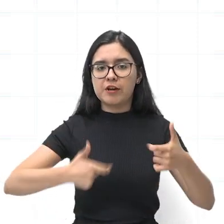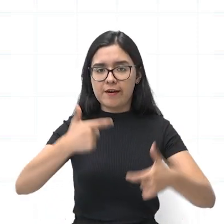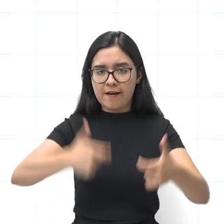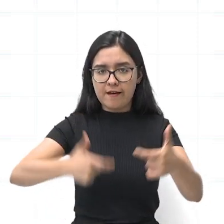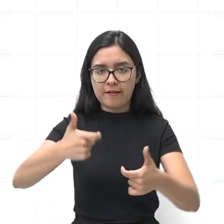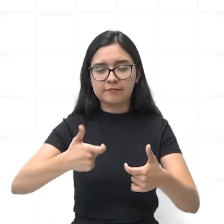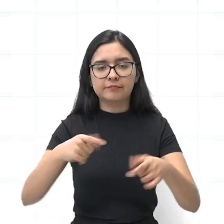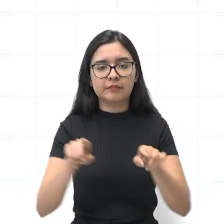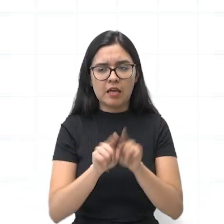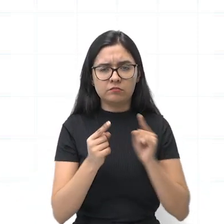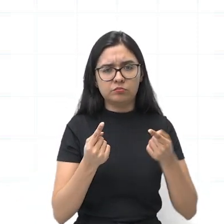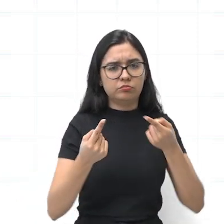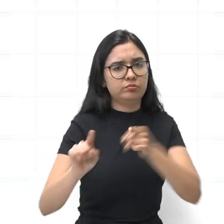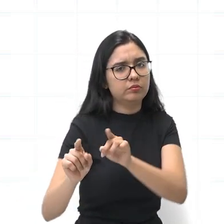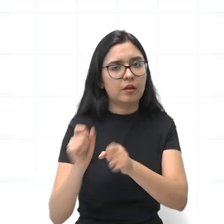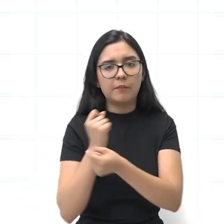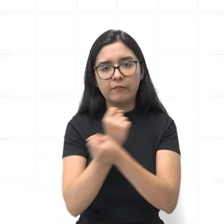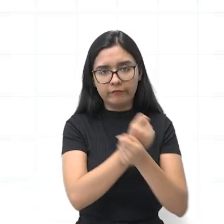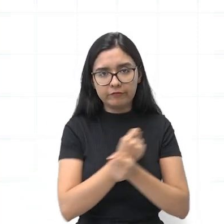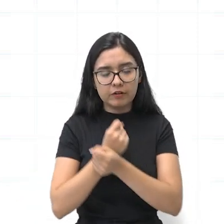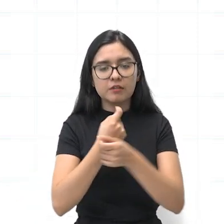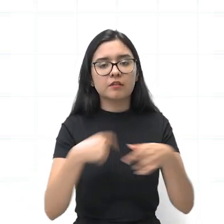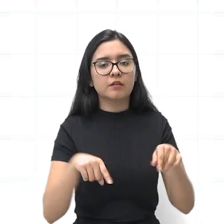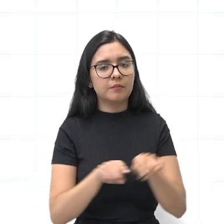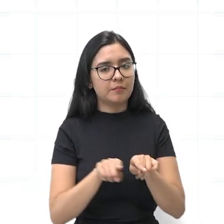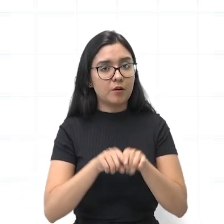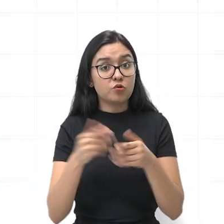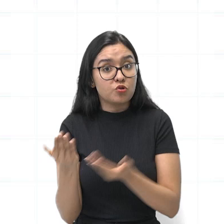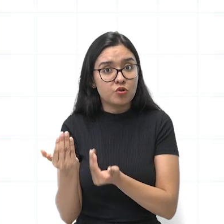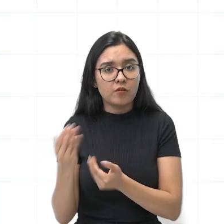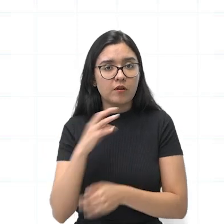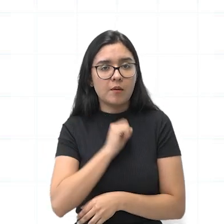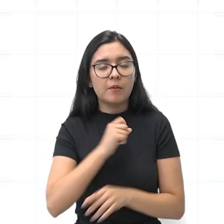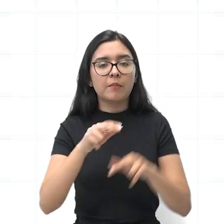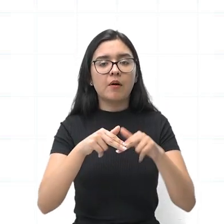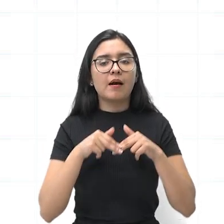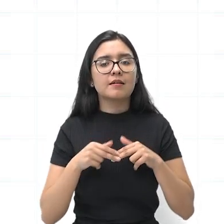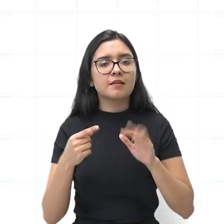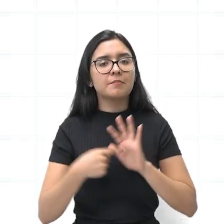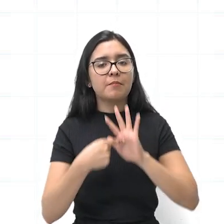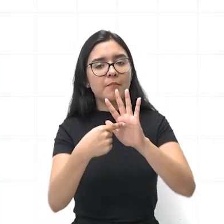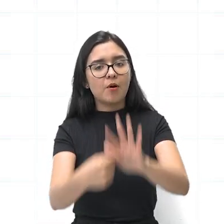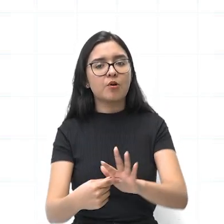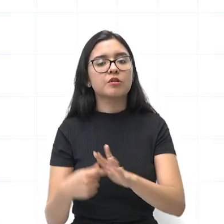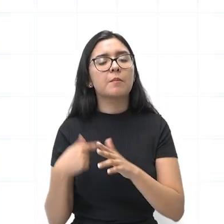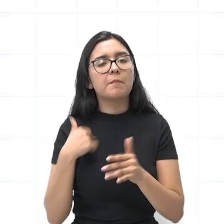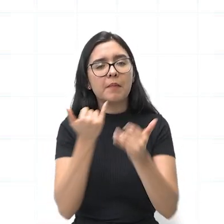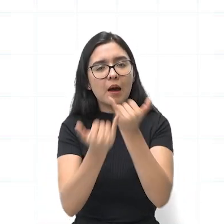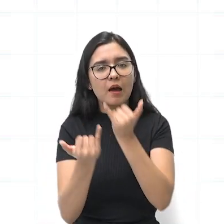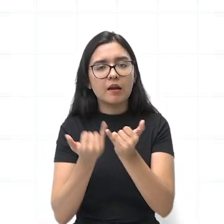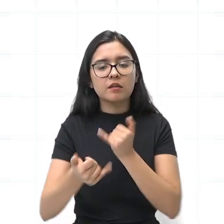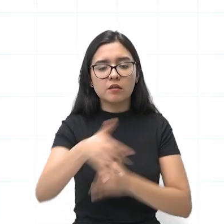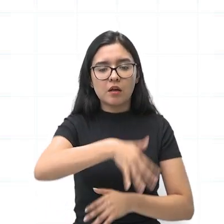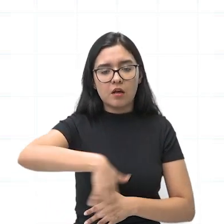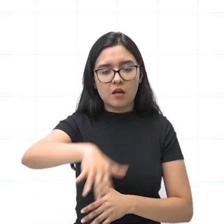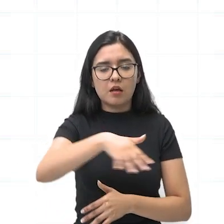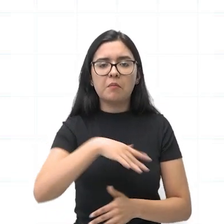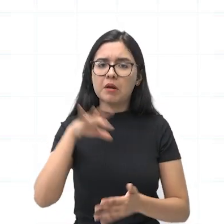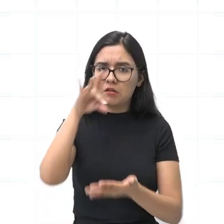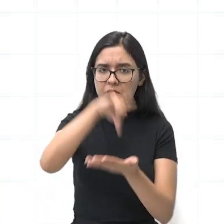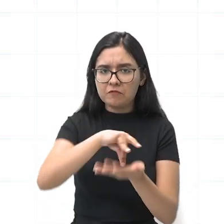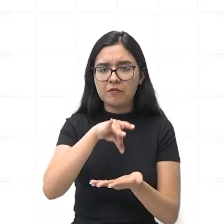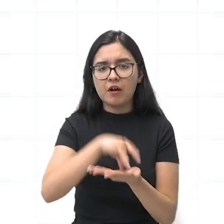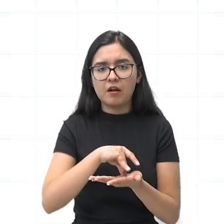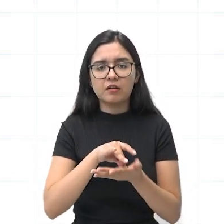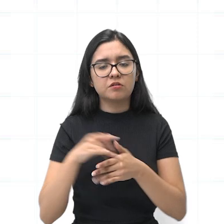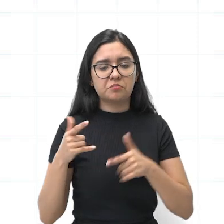e defesa. É um verdadeiro atrativo entre os jovens, pois eles simulam ali os combates, né, em cenários cada vez mais